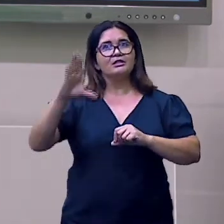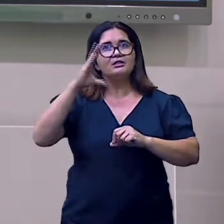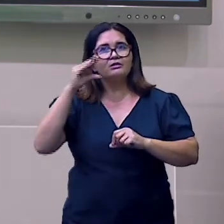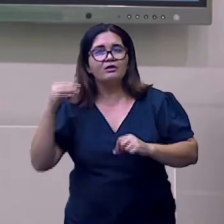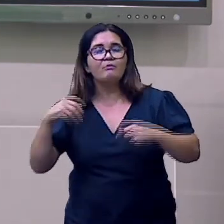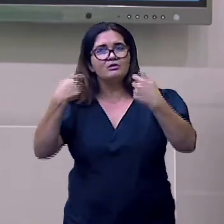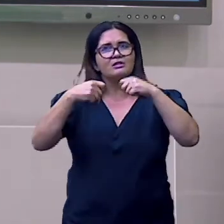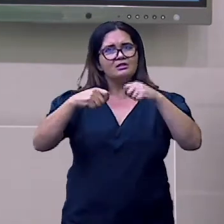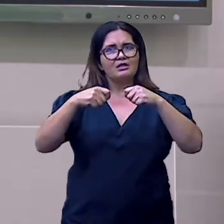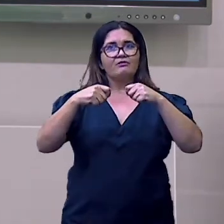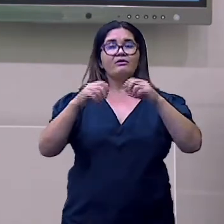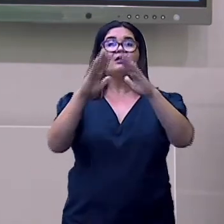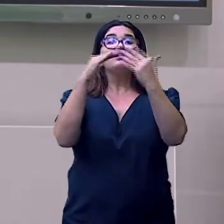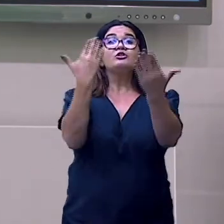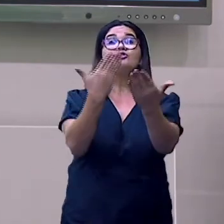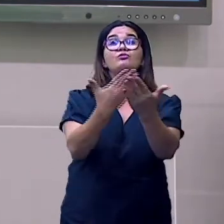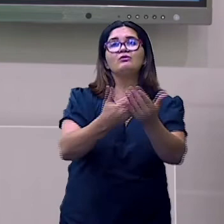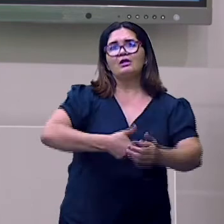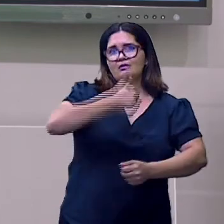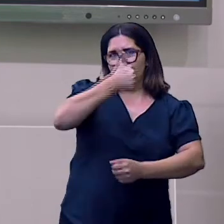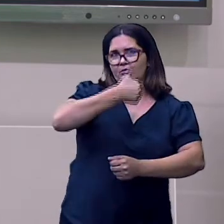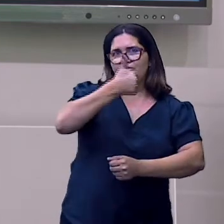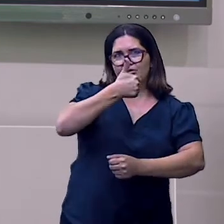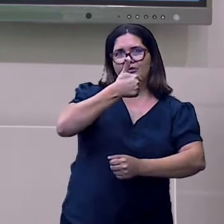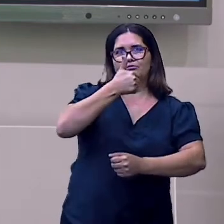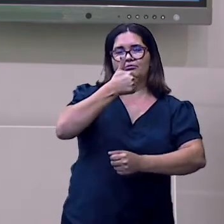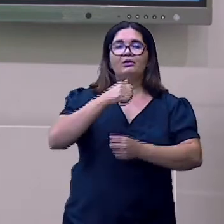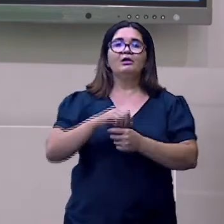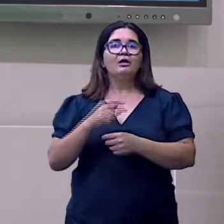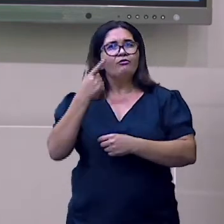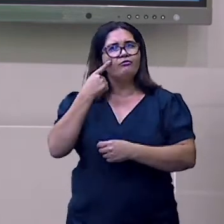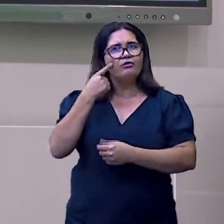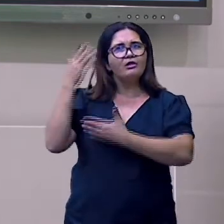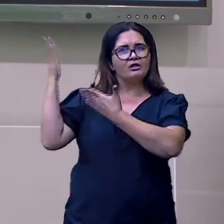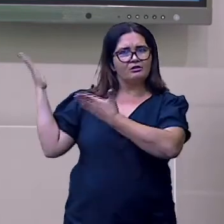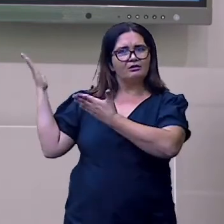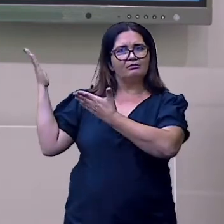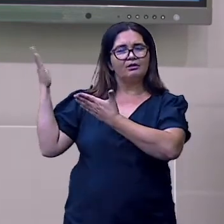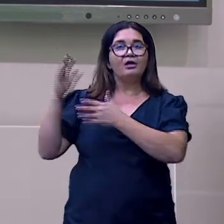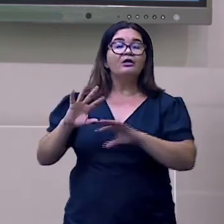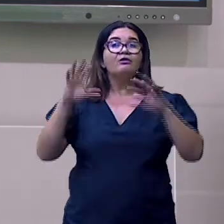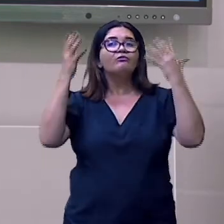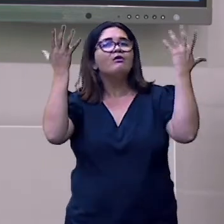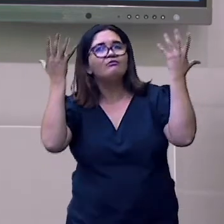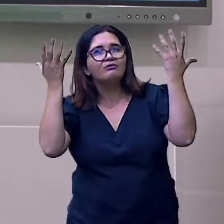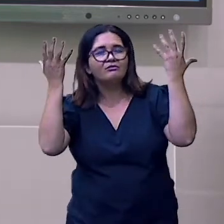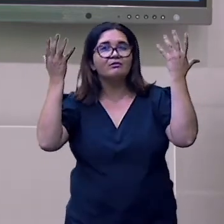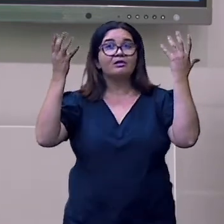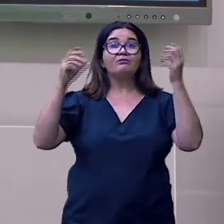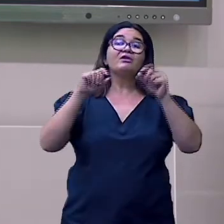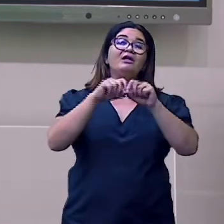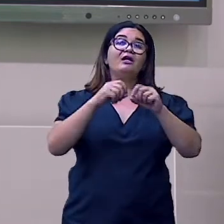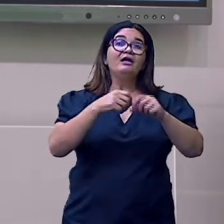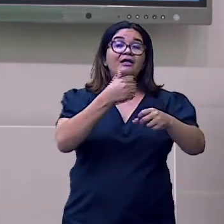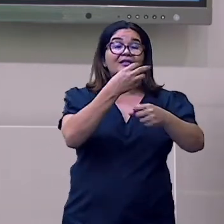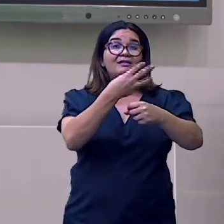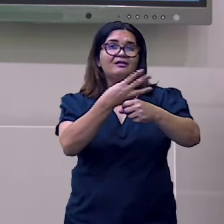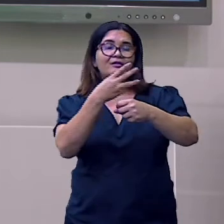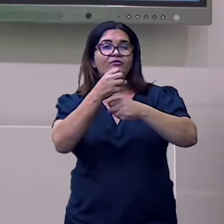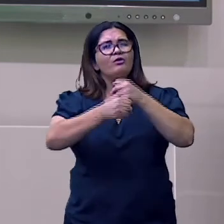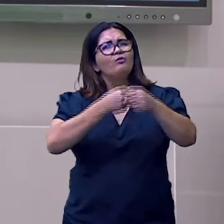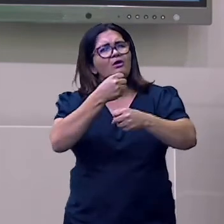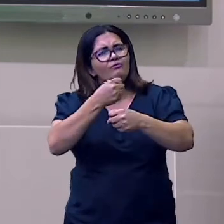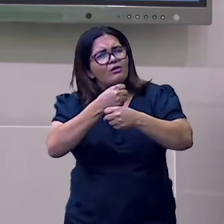na adolescência. Vimos na imagem que comemoramos apenas 31 anos de ECA. É um